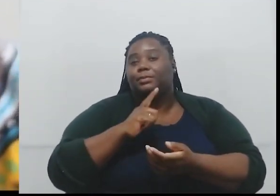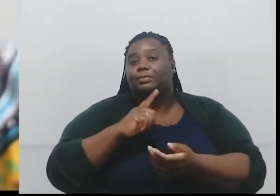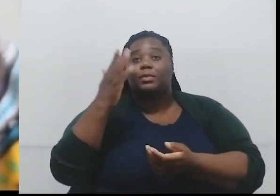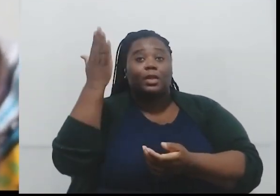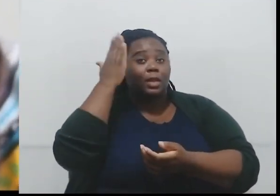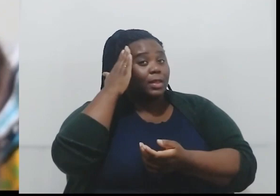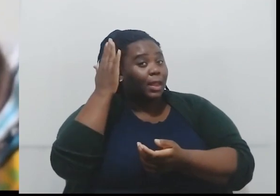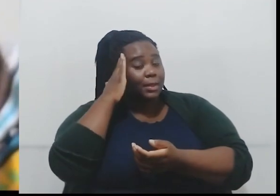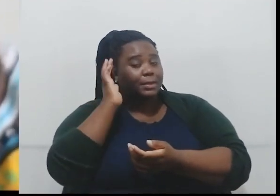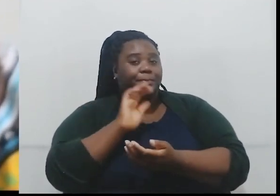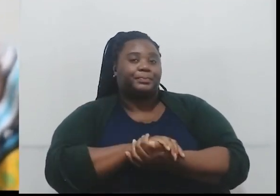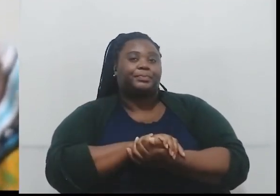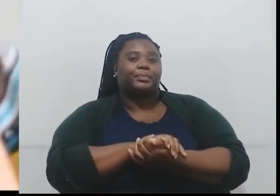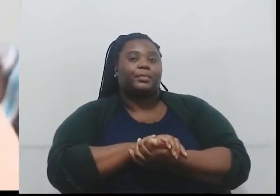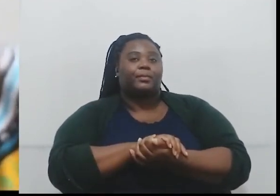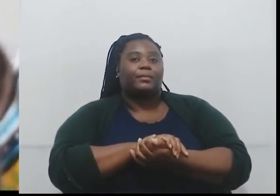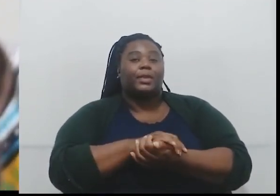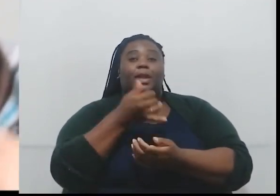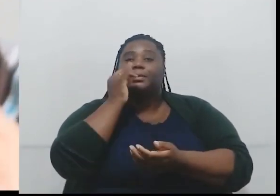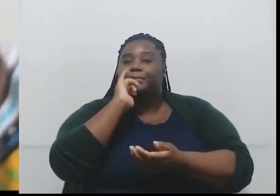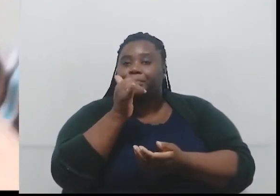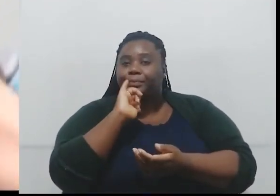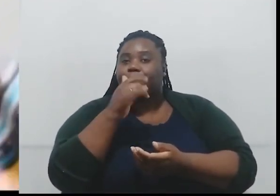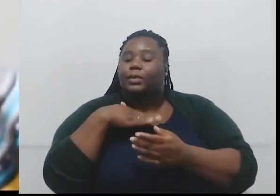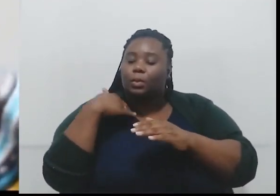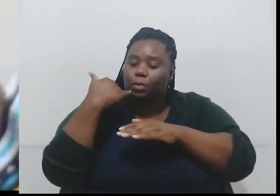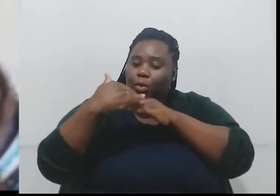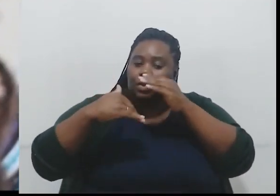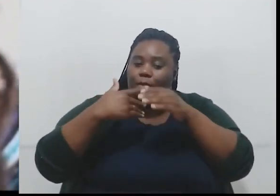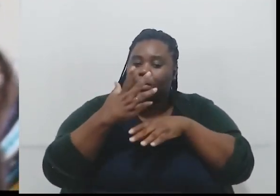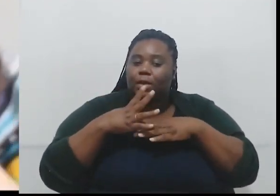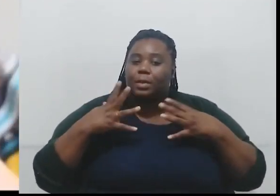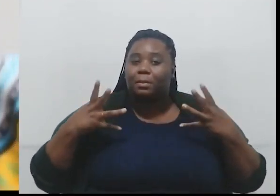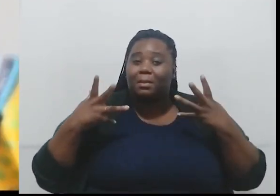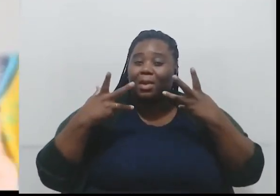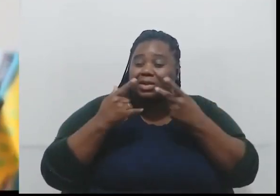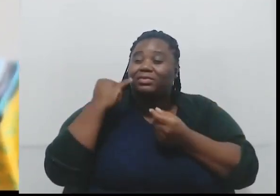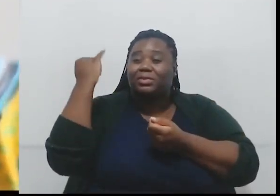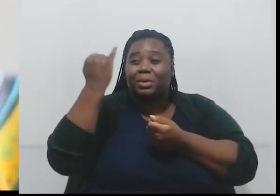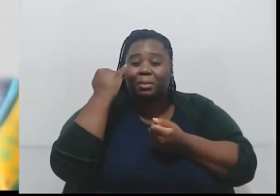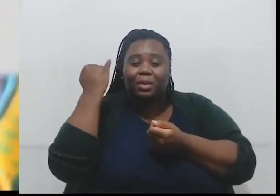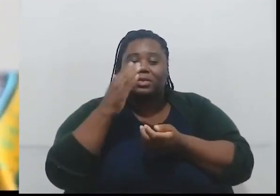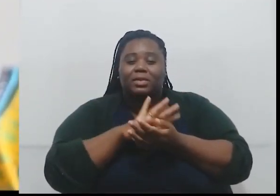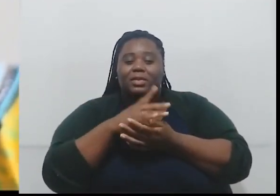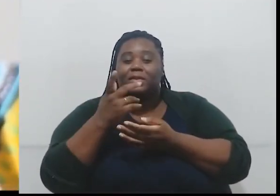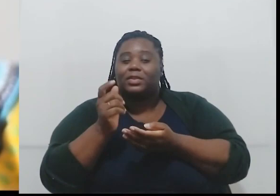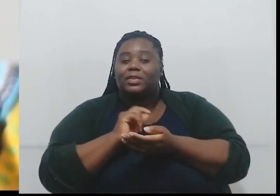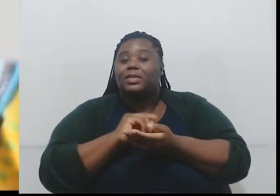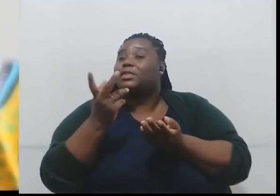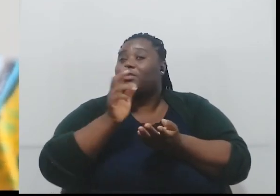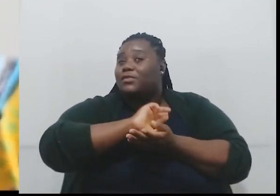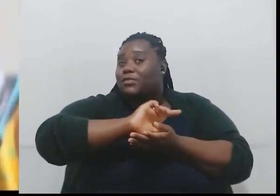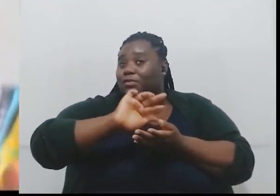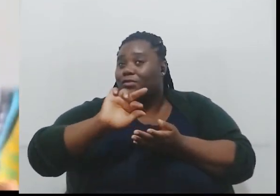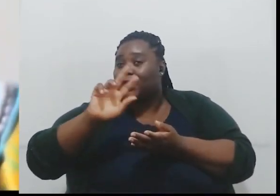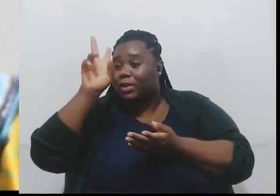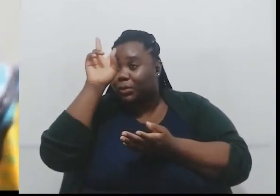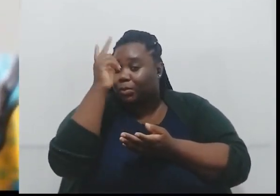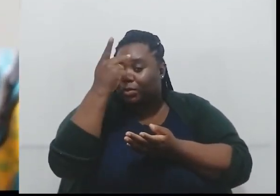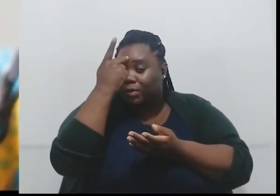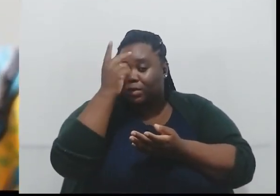tenho construído é muito cara, muito importante. Foram muitas tomadas de consciência. Salvador, no Rio eu teria também, eu acho. Eu não tive tempo